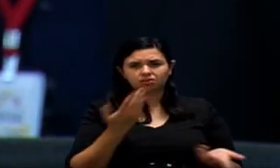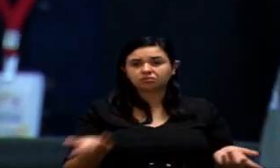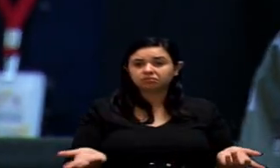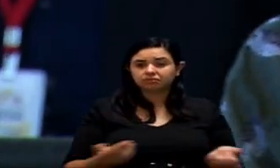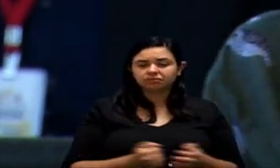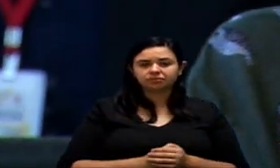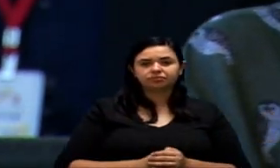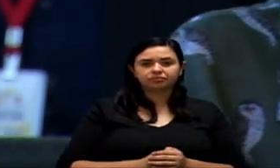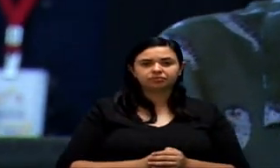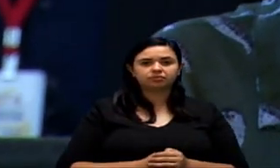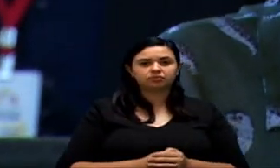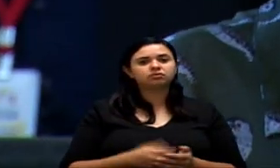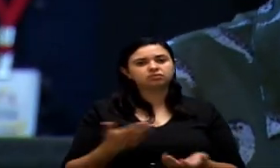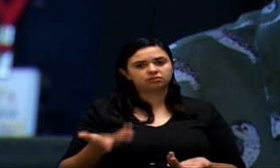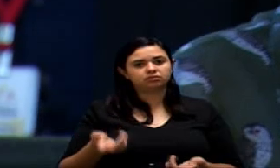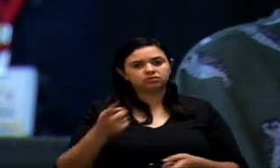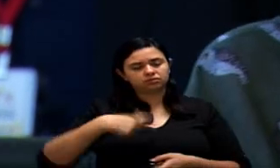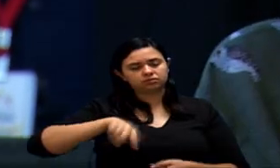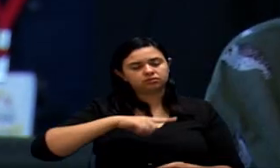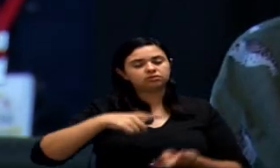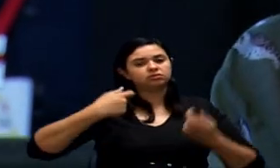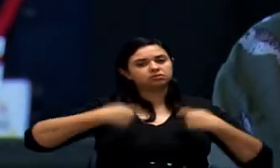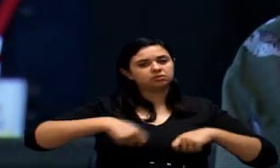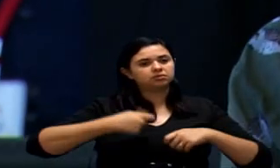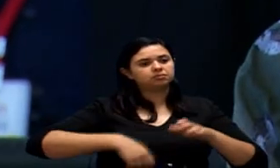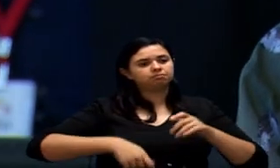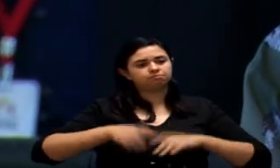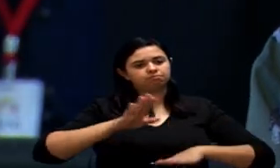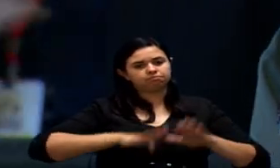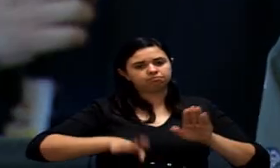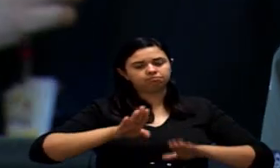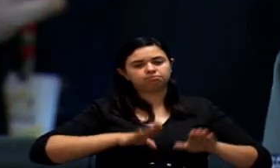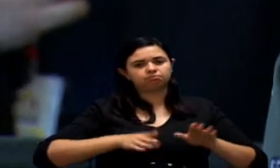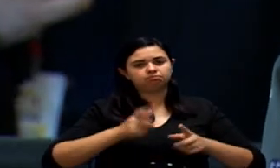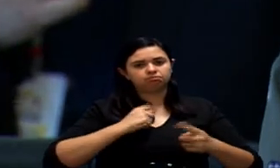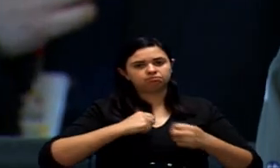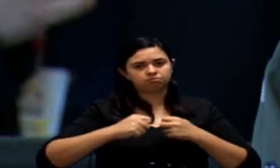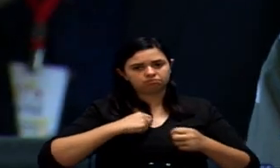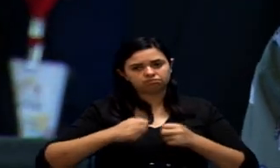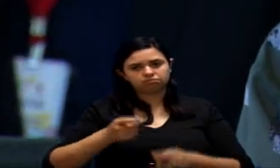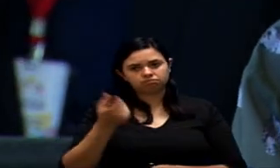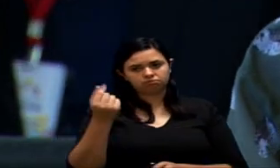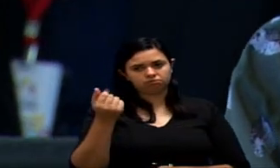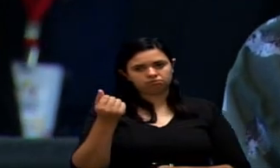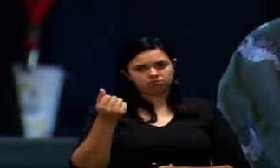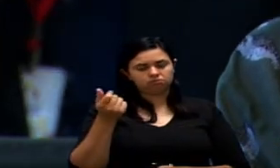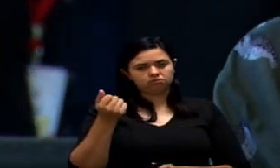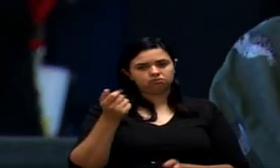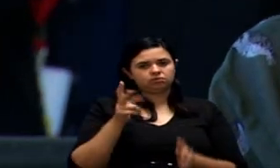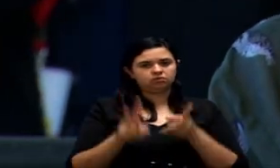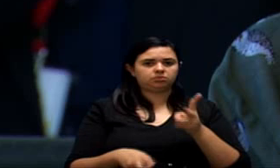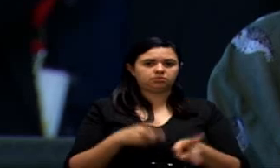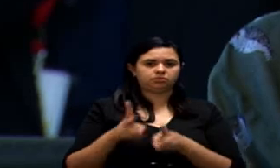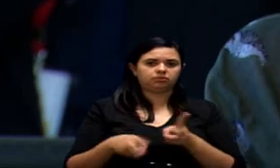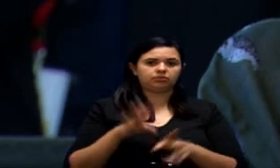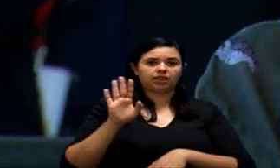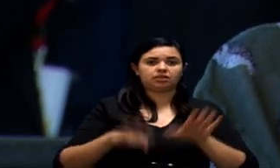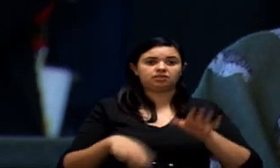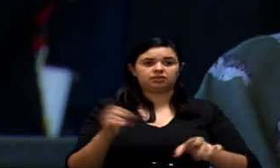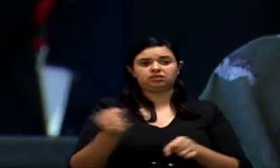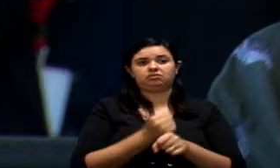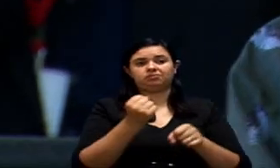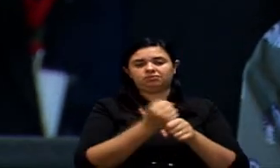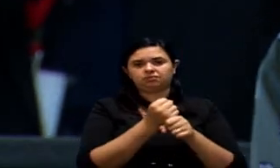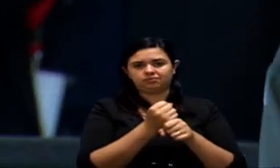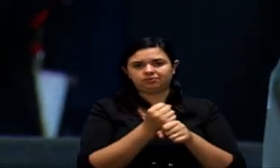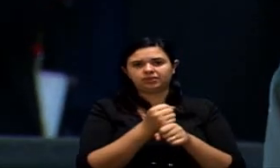gente tem que ter um cuidado com o dinheiro público e fiscalizá-lo. Muitas vezes, tem obras que são realizadas e não usam um produto de qualidade,